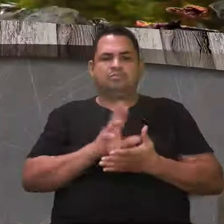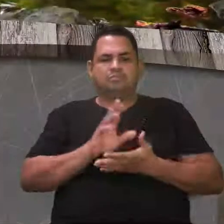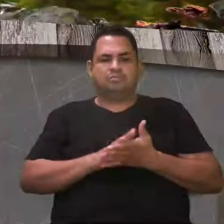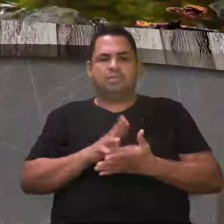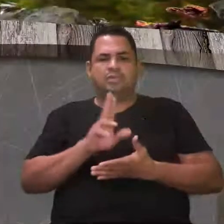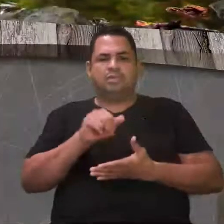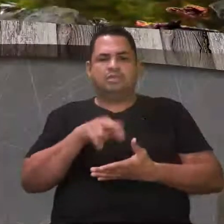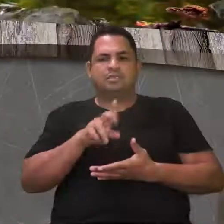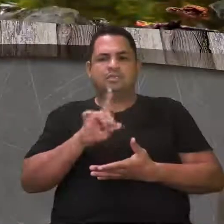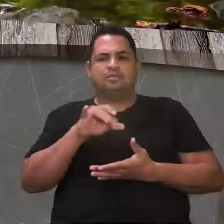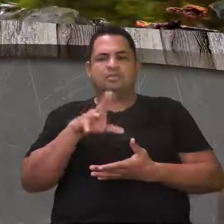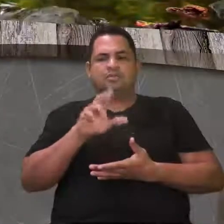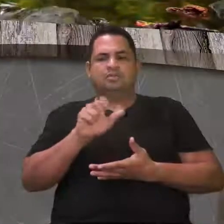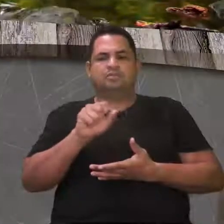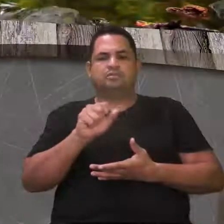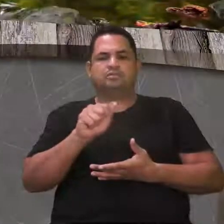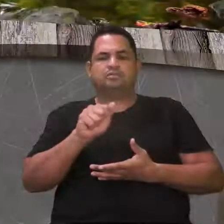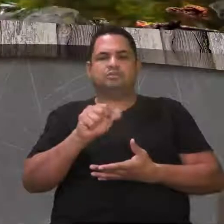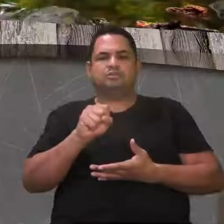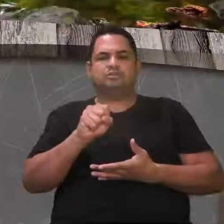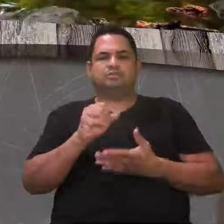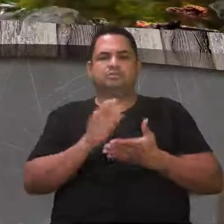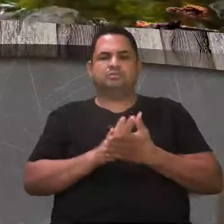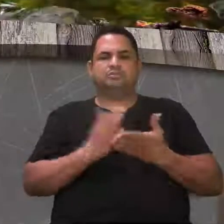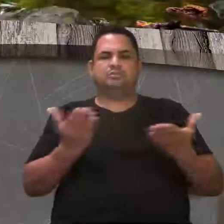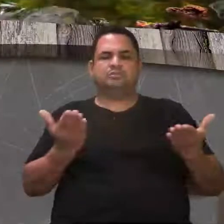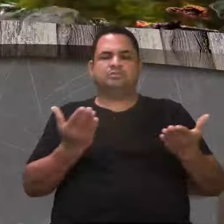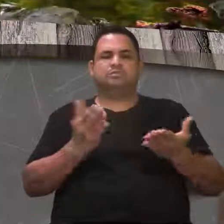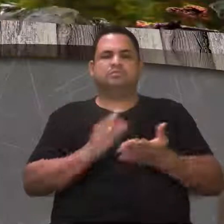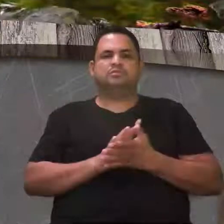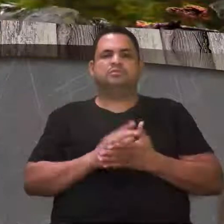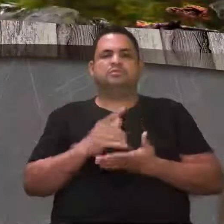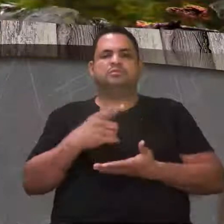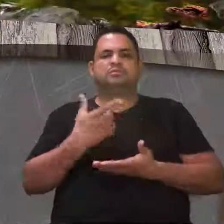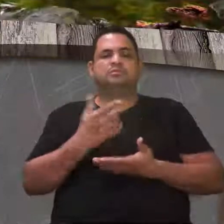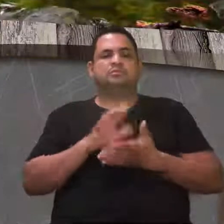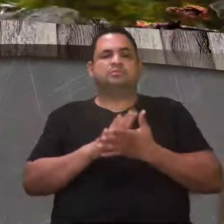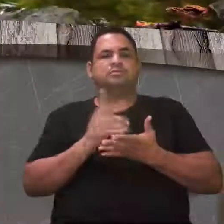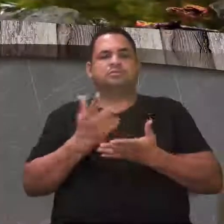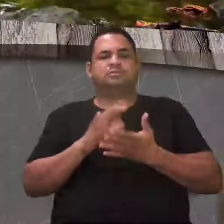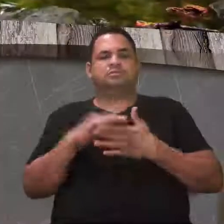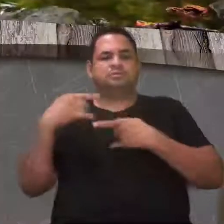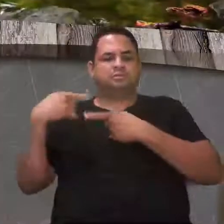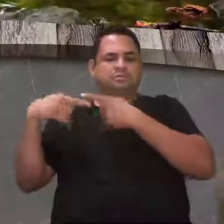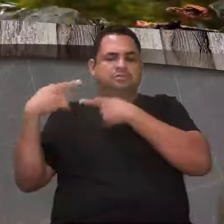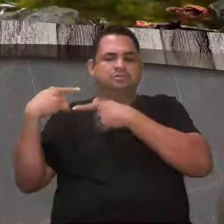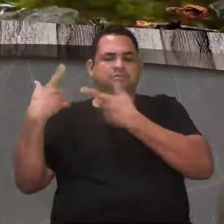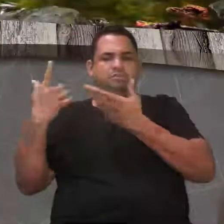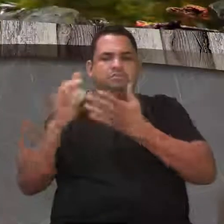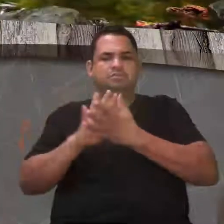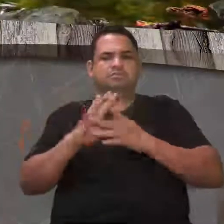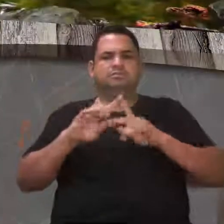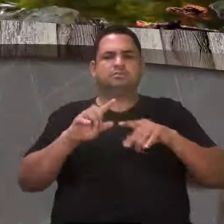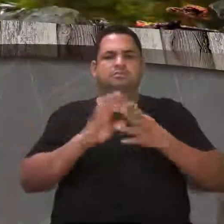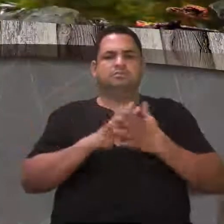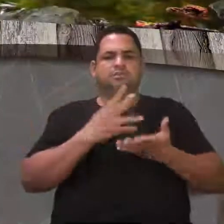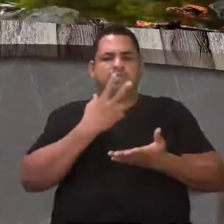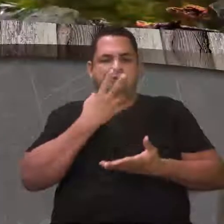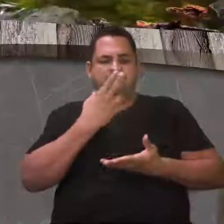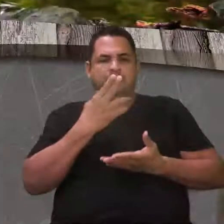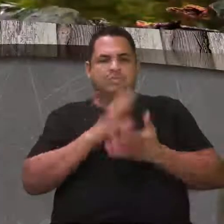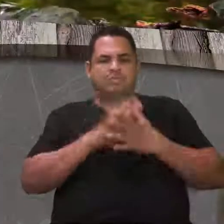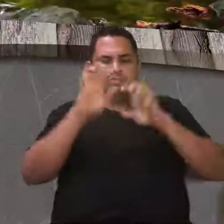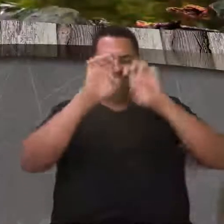análogos. Quase que eu falo homólogo. Análogos, tá bom? Onde eles não têm grau de parentesco, não descendem de um ancestral comum, mas têm semelhança nas